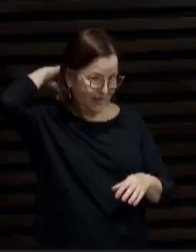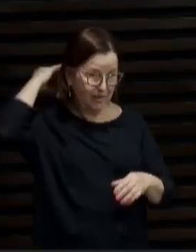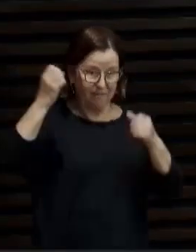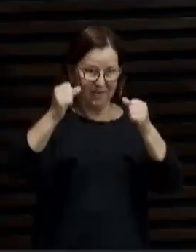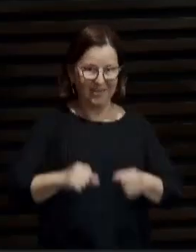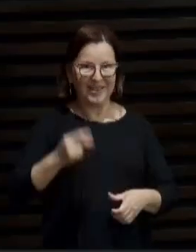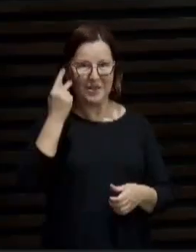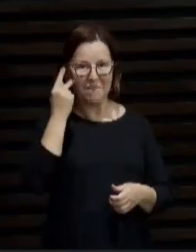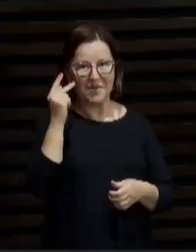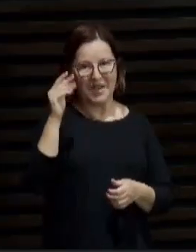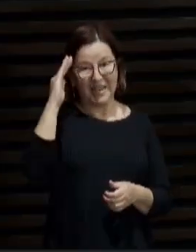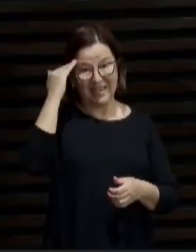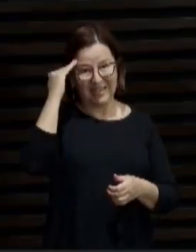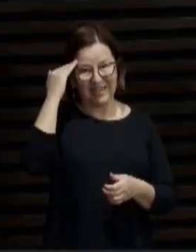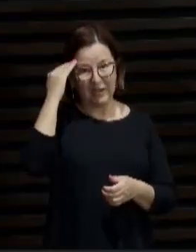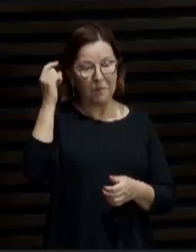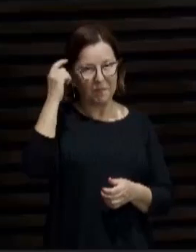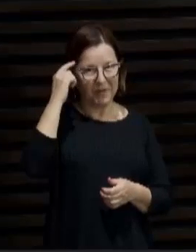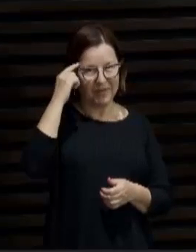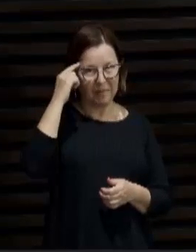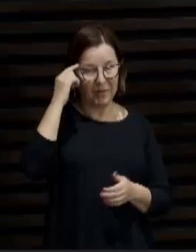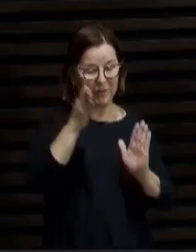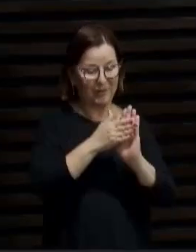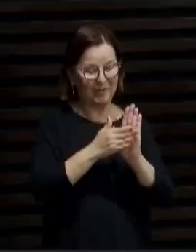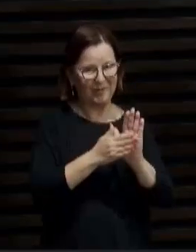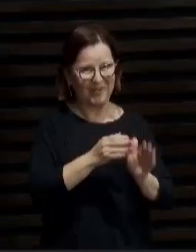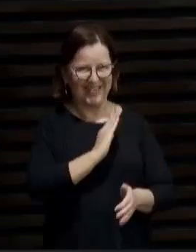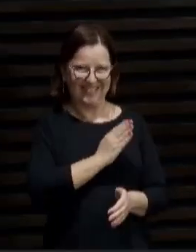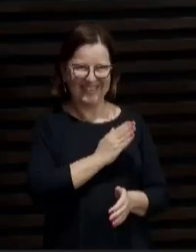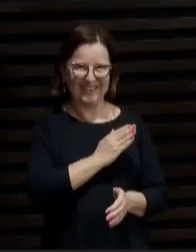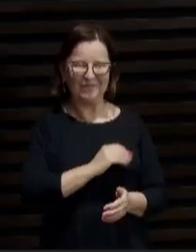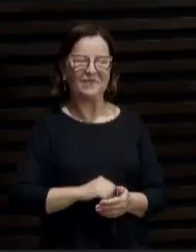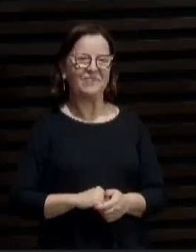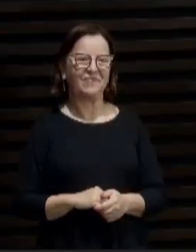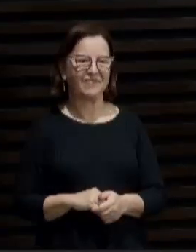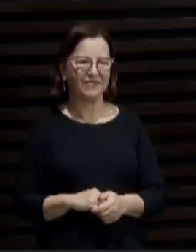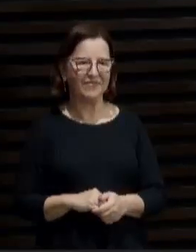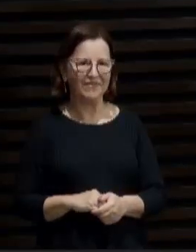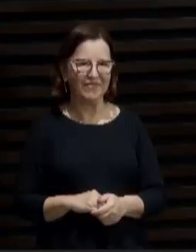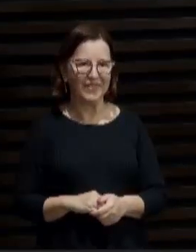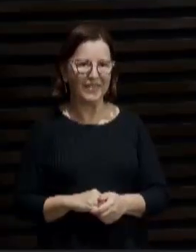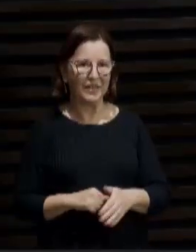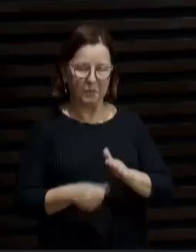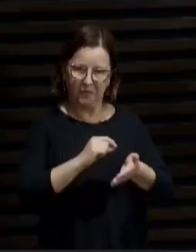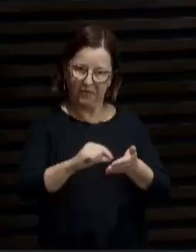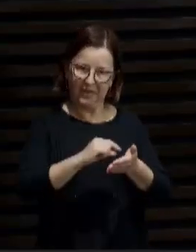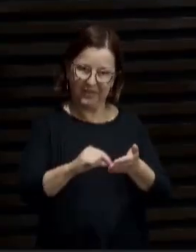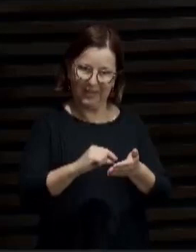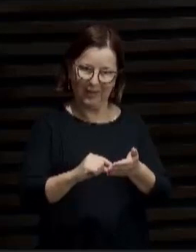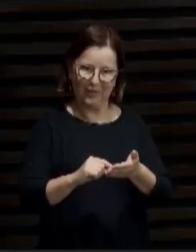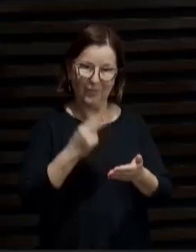para discernir os pensamentos e propósitos do coração. Nos primeiros versos da carta, o Senhor